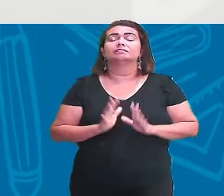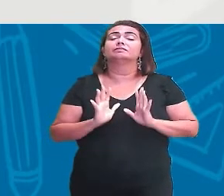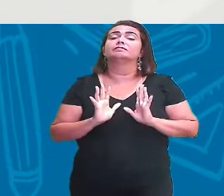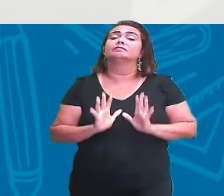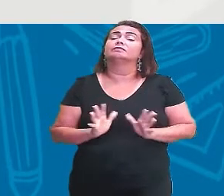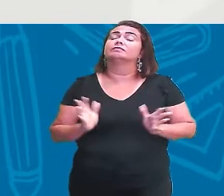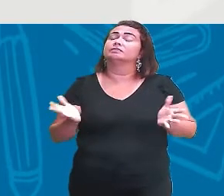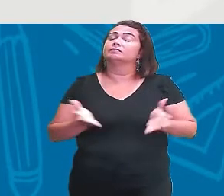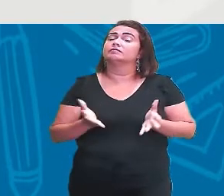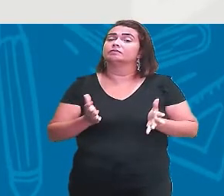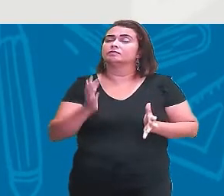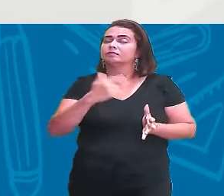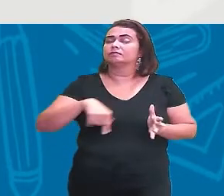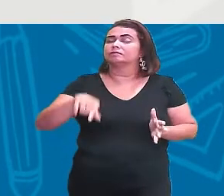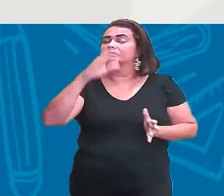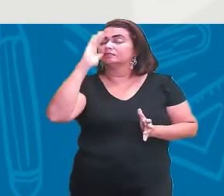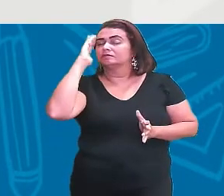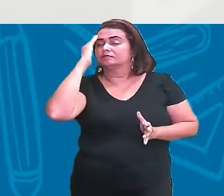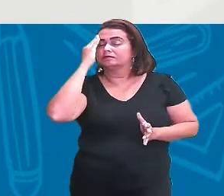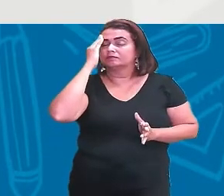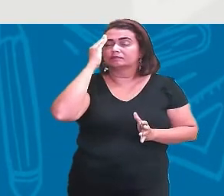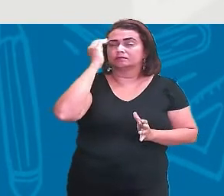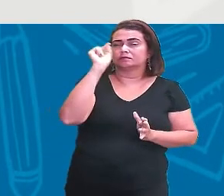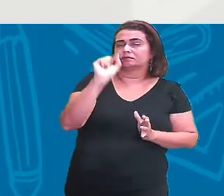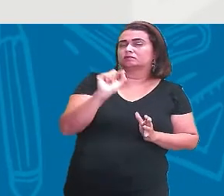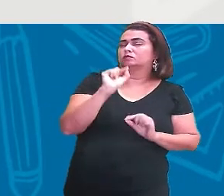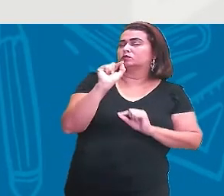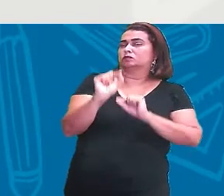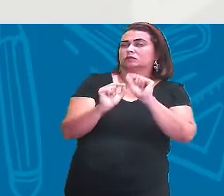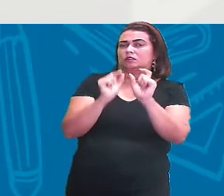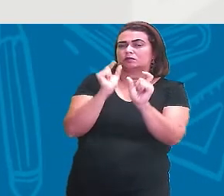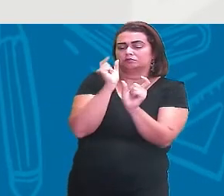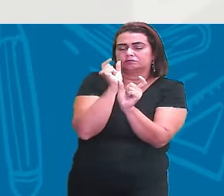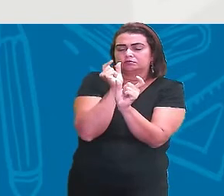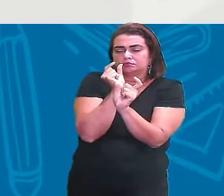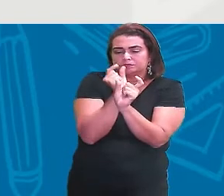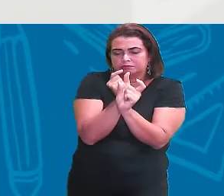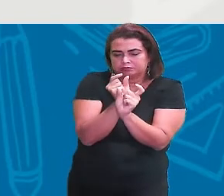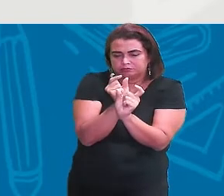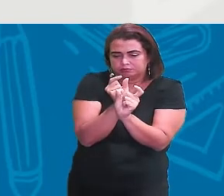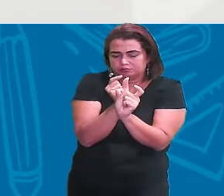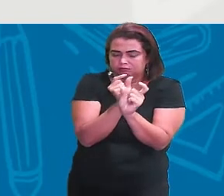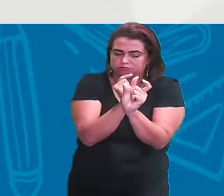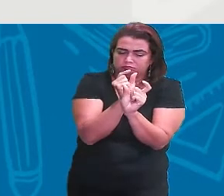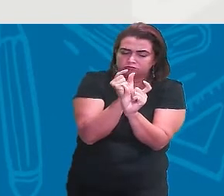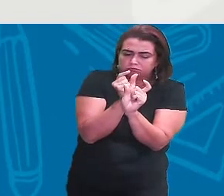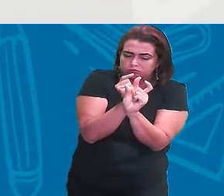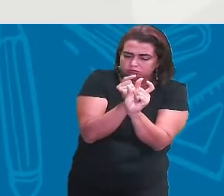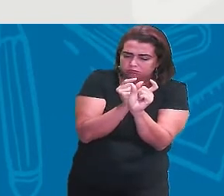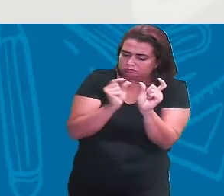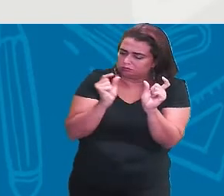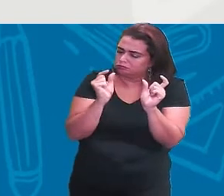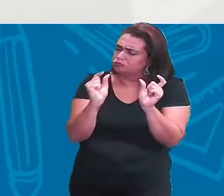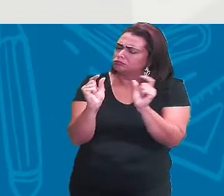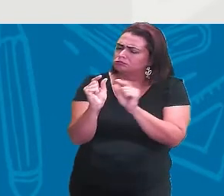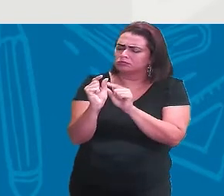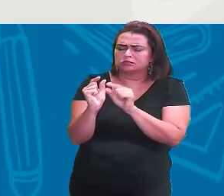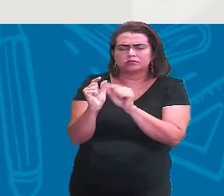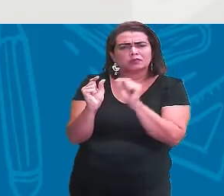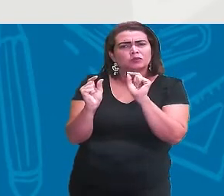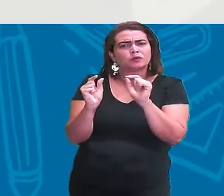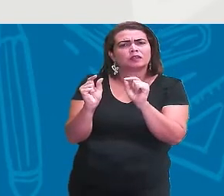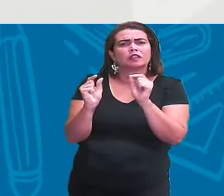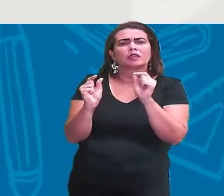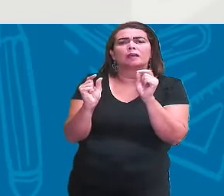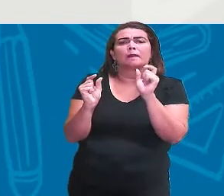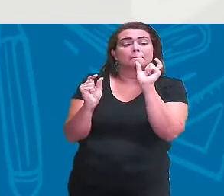Então, agora a gente vai entender um pouquinho o que seriam as sílabas. As sílabas, gente, são o som da